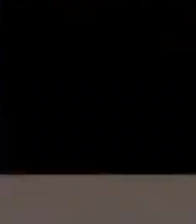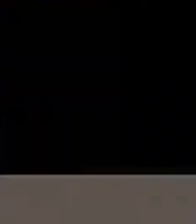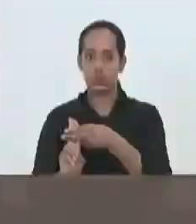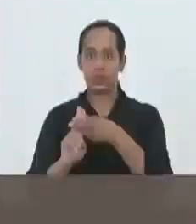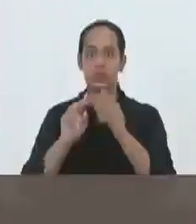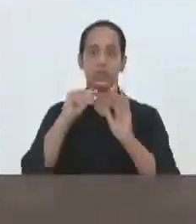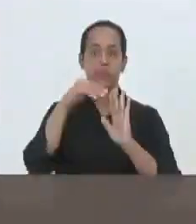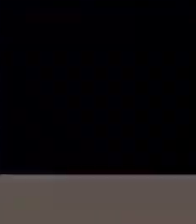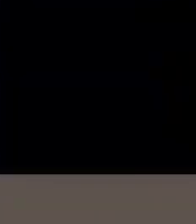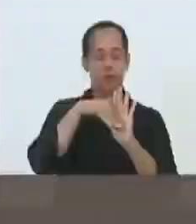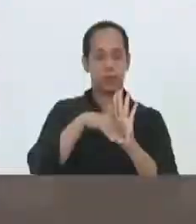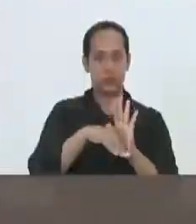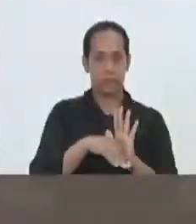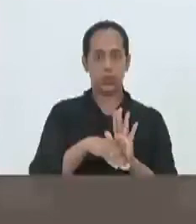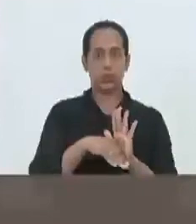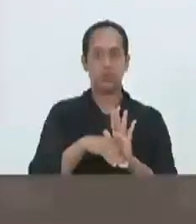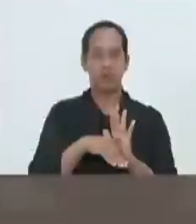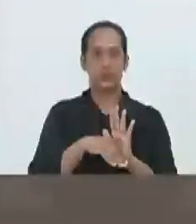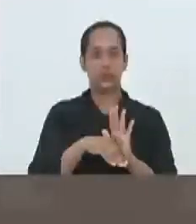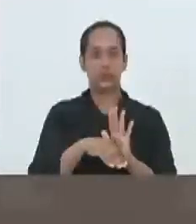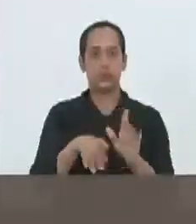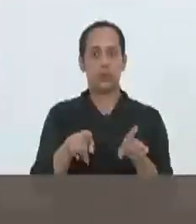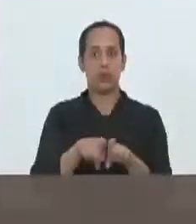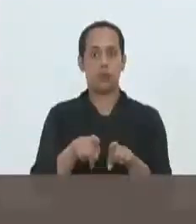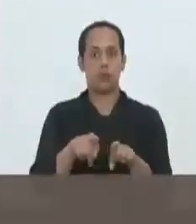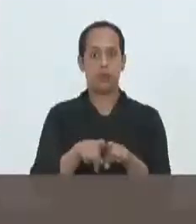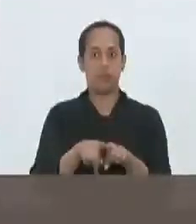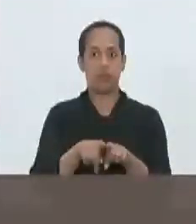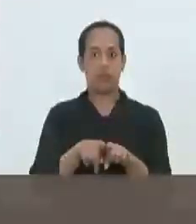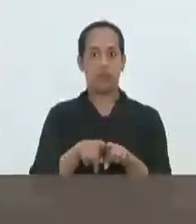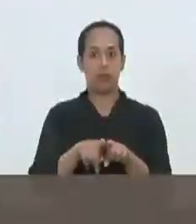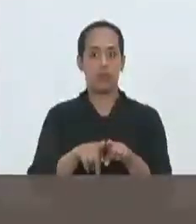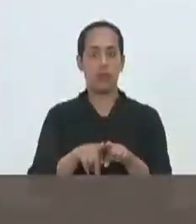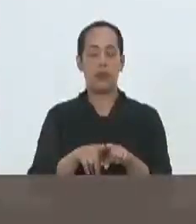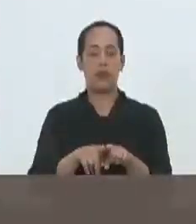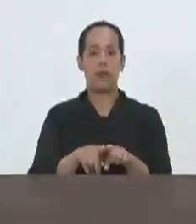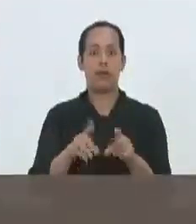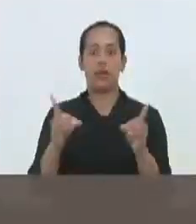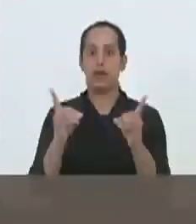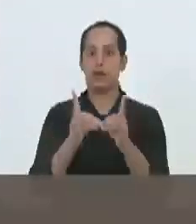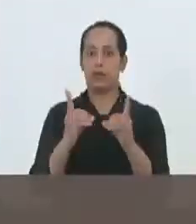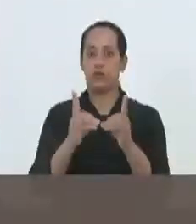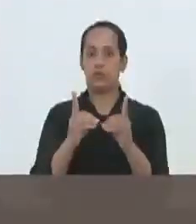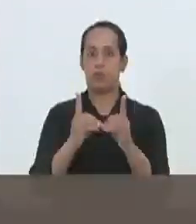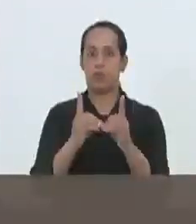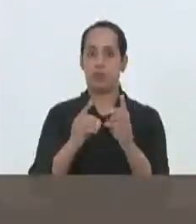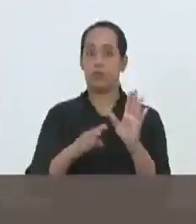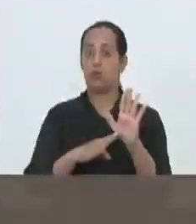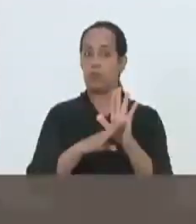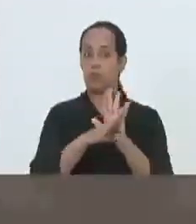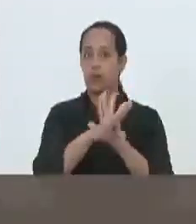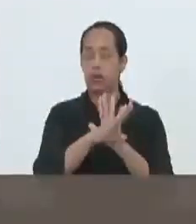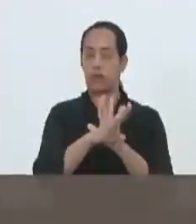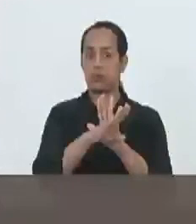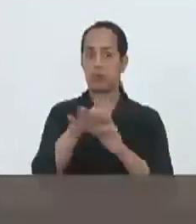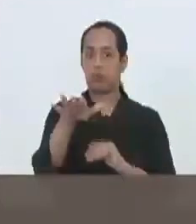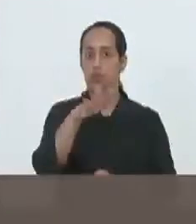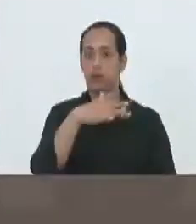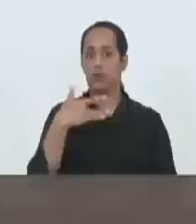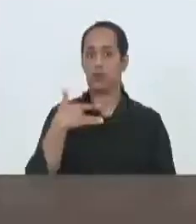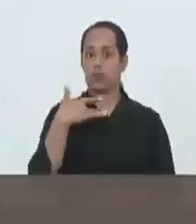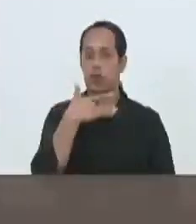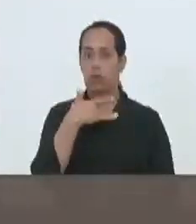isso E também o aumento dos atendimentos eh tudo aquilo que a a saúde vem incrementando de atendimentos a gente já tem um